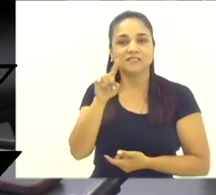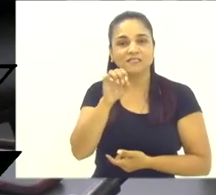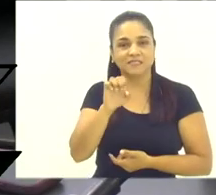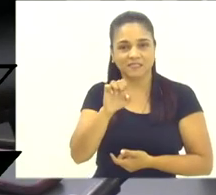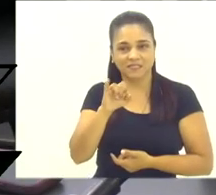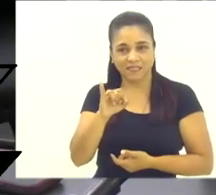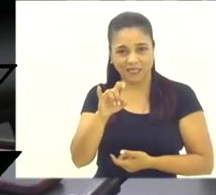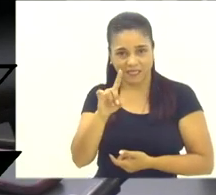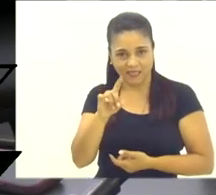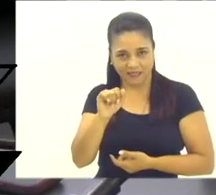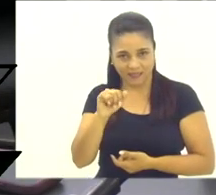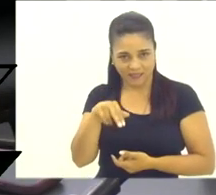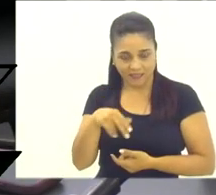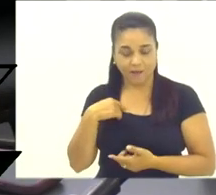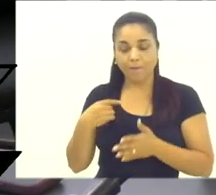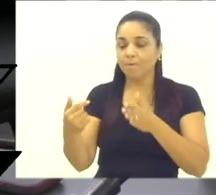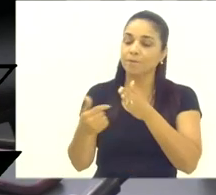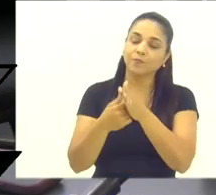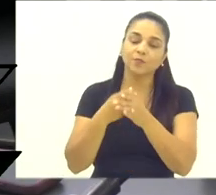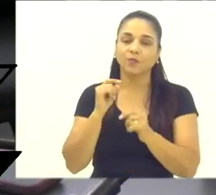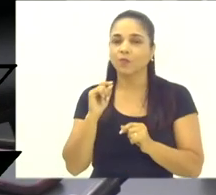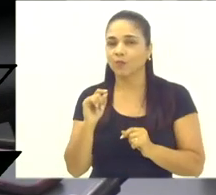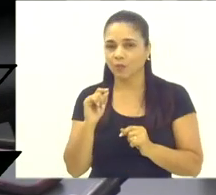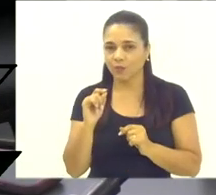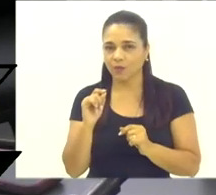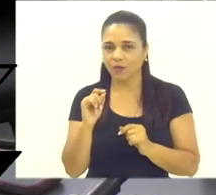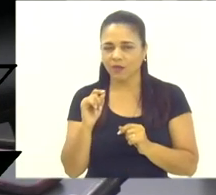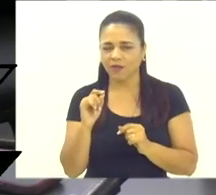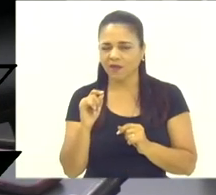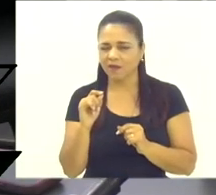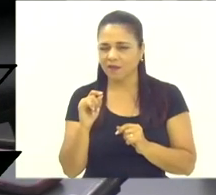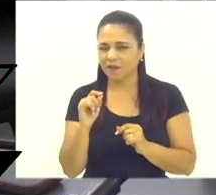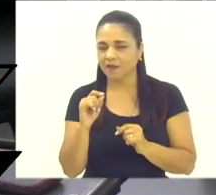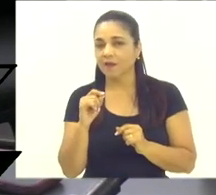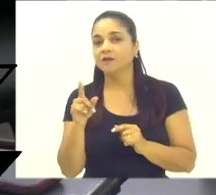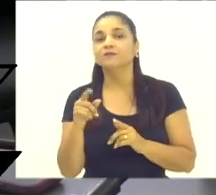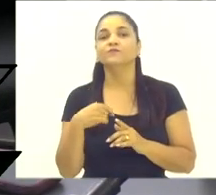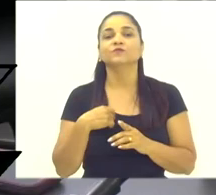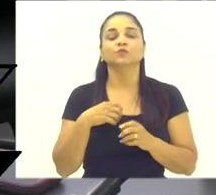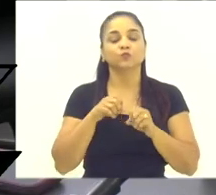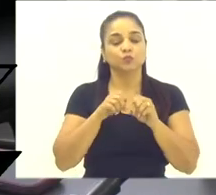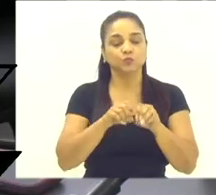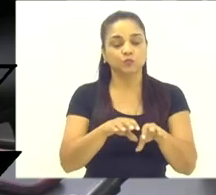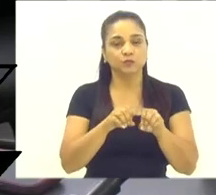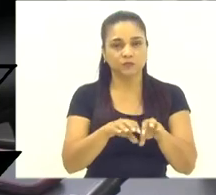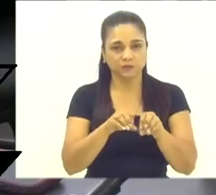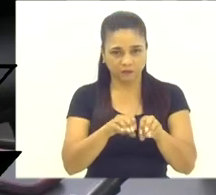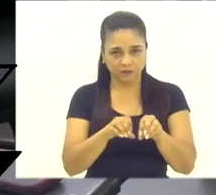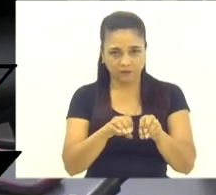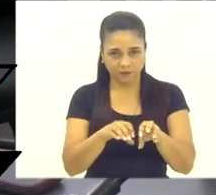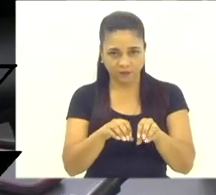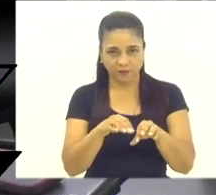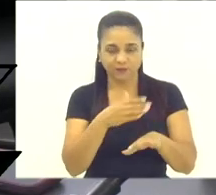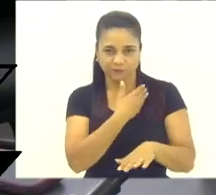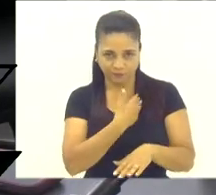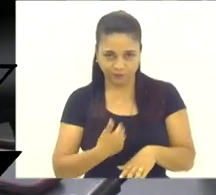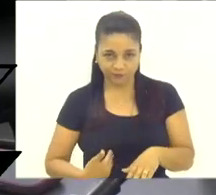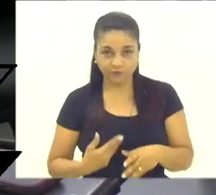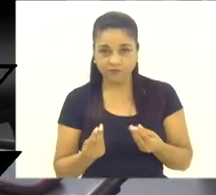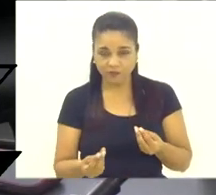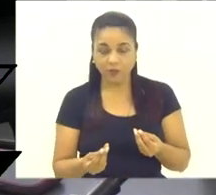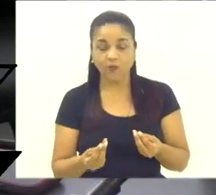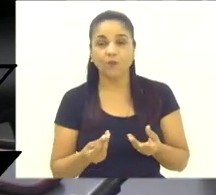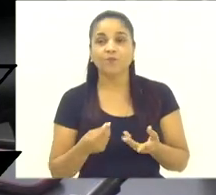me perguntou um pouco sobre a sua pergunta a do ensino público né é que eu acho que é